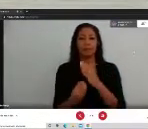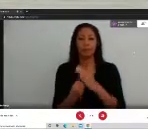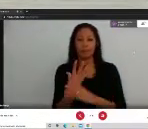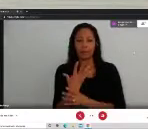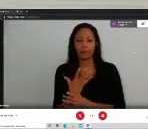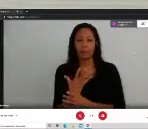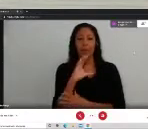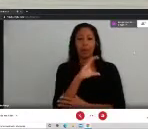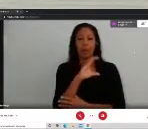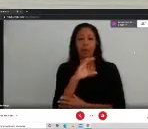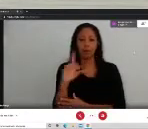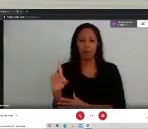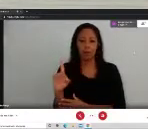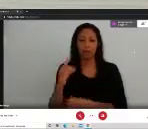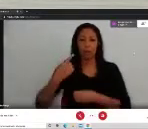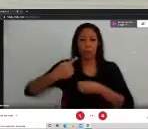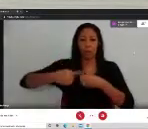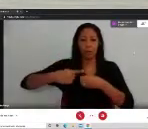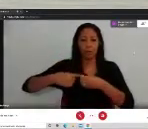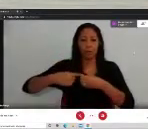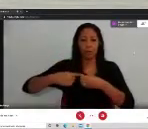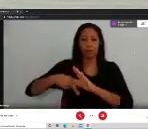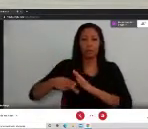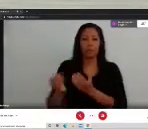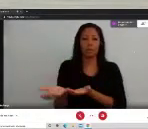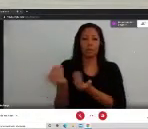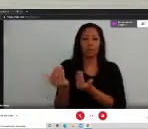coordenadoria municipal da juventude neste município.